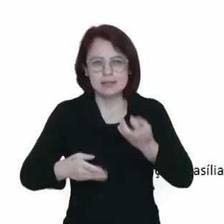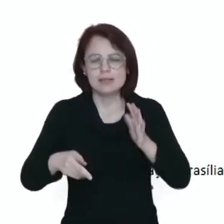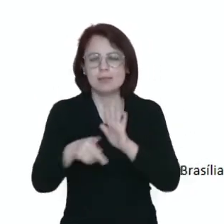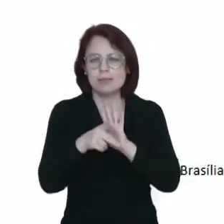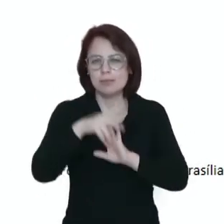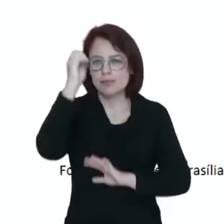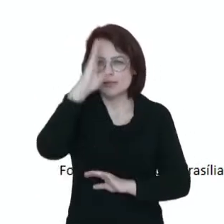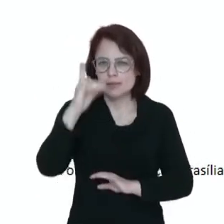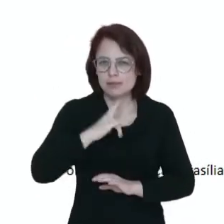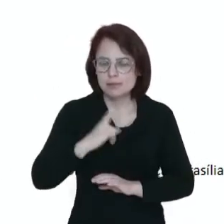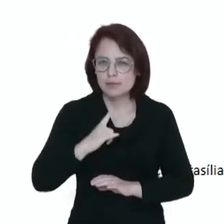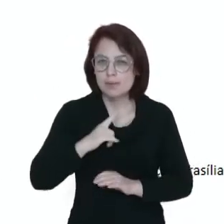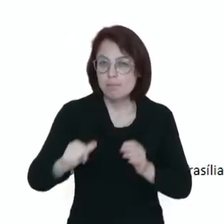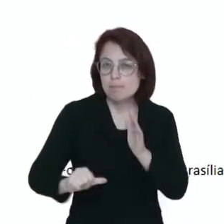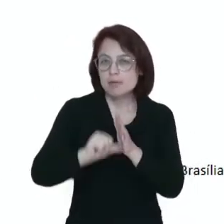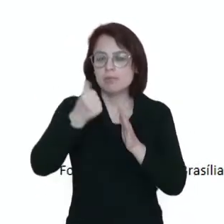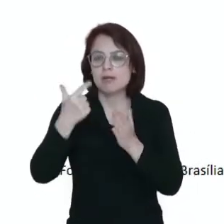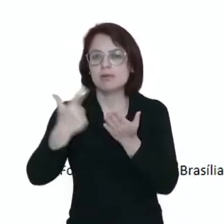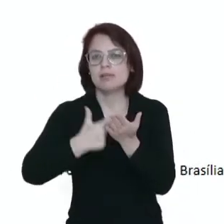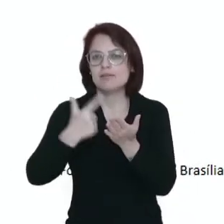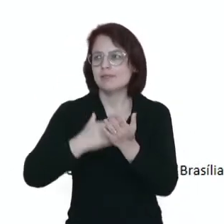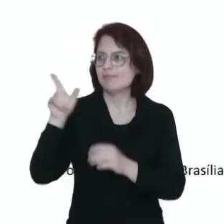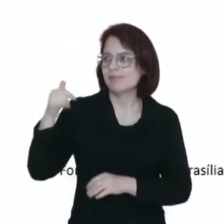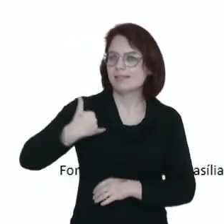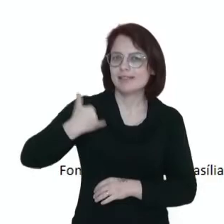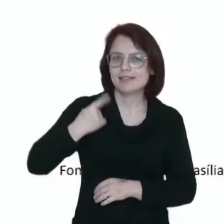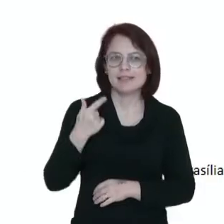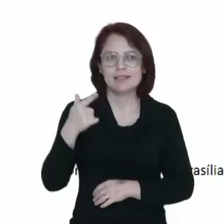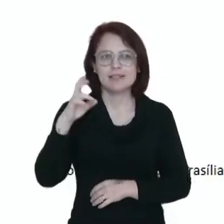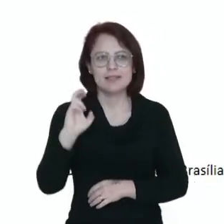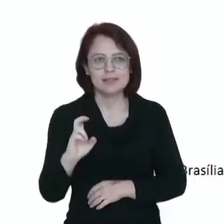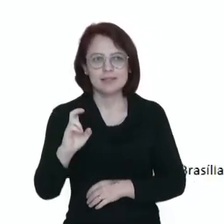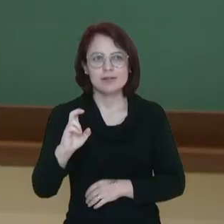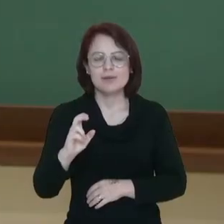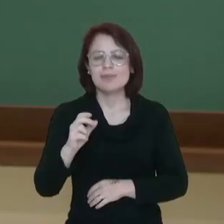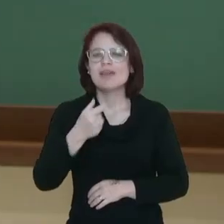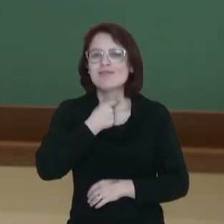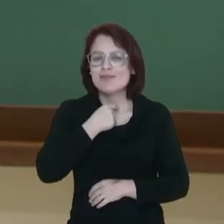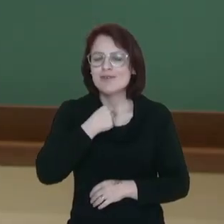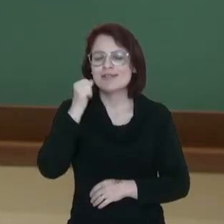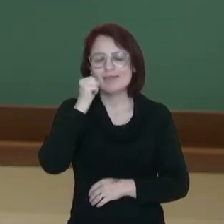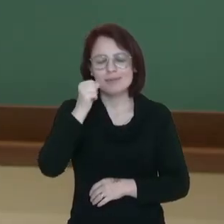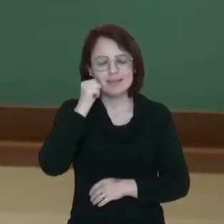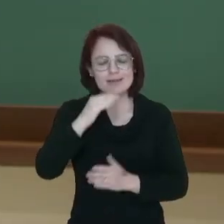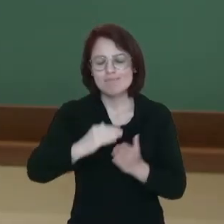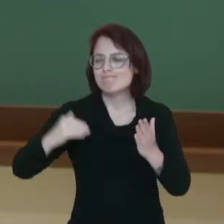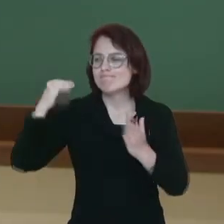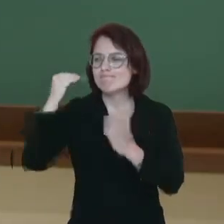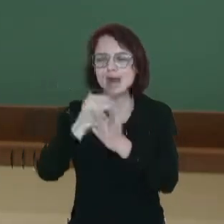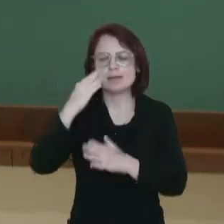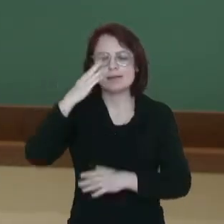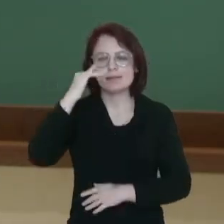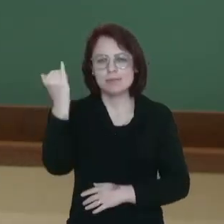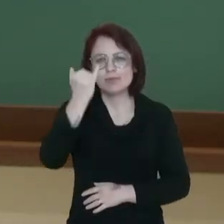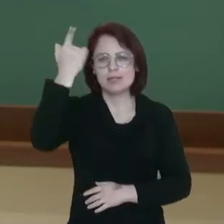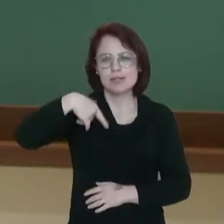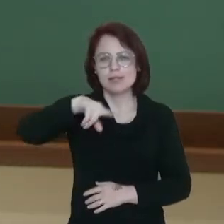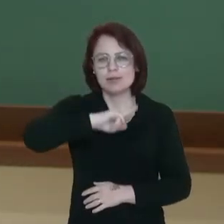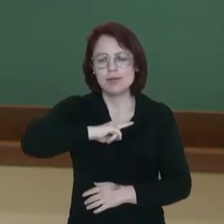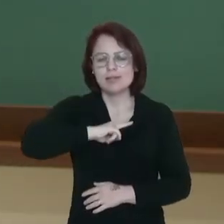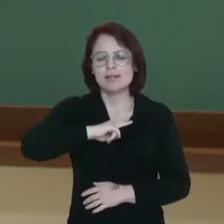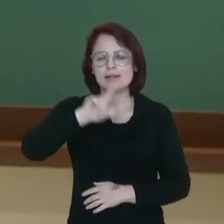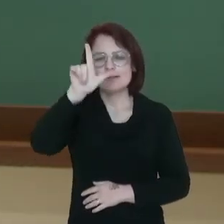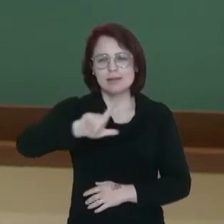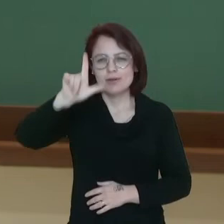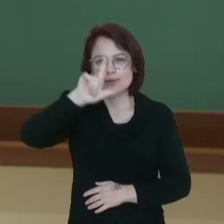seu primeiro livro quando tinha 75 anos e tornou-se uma das vozes femininas mais relevantes para a nossa literatura brasileira.